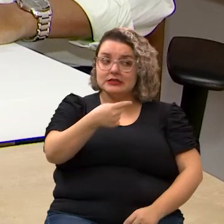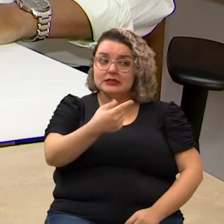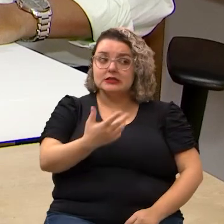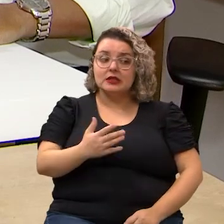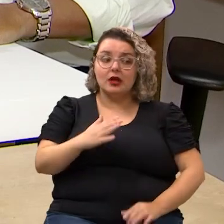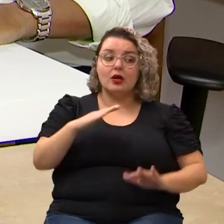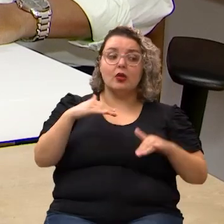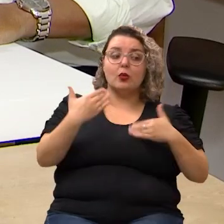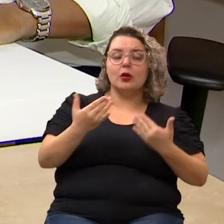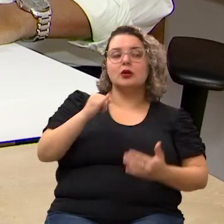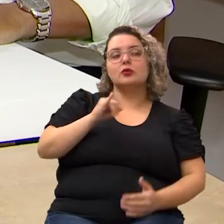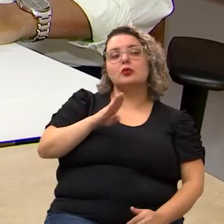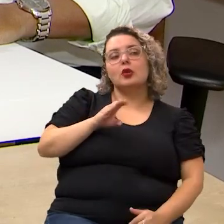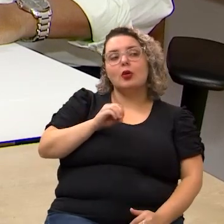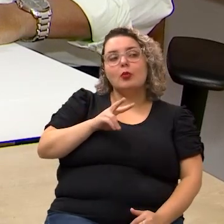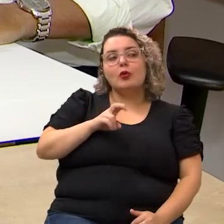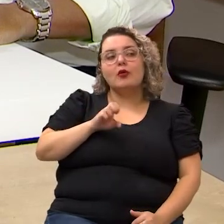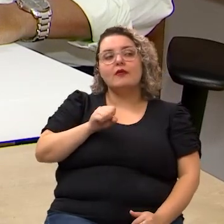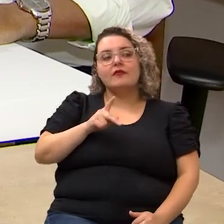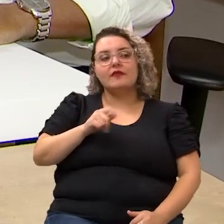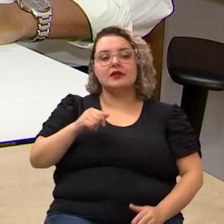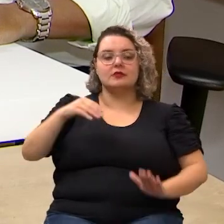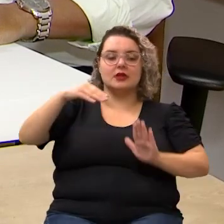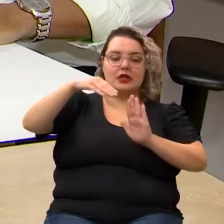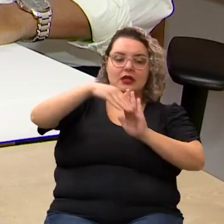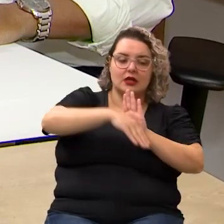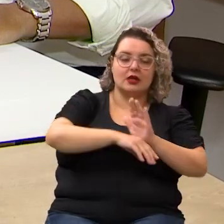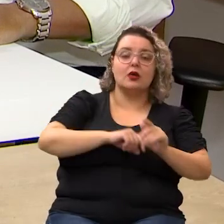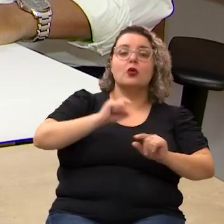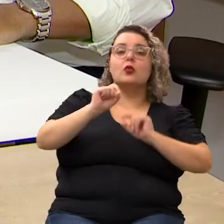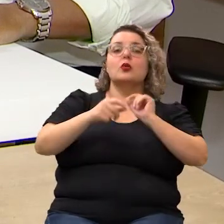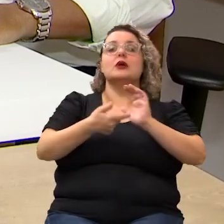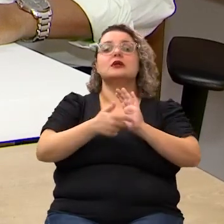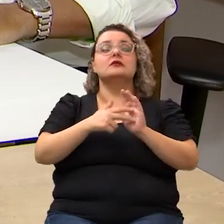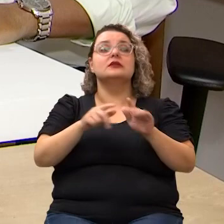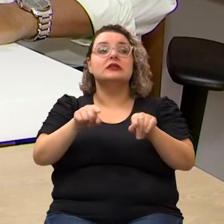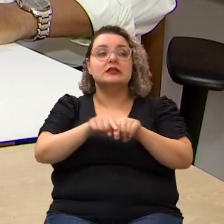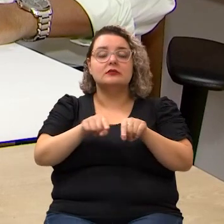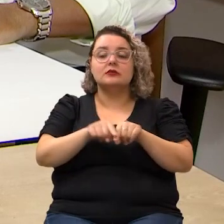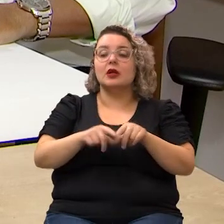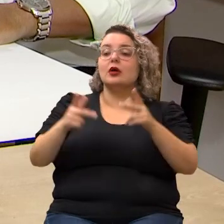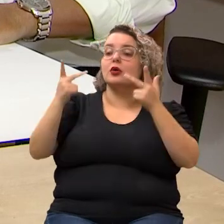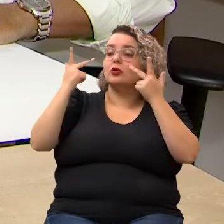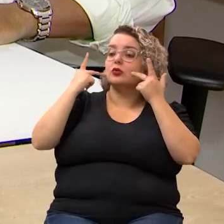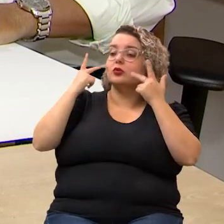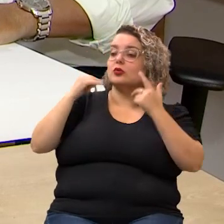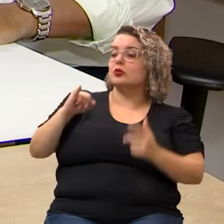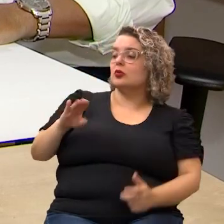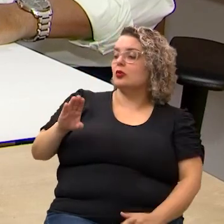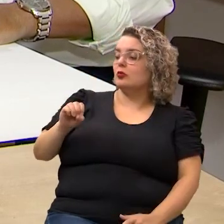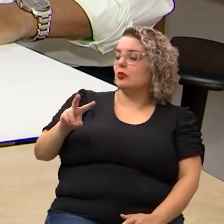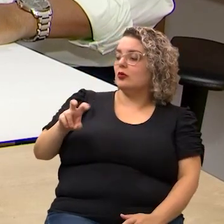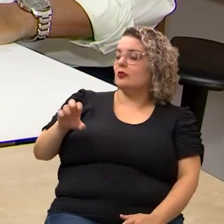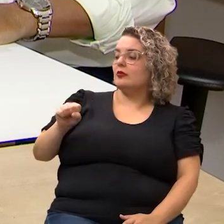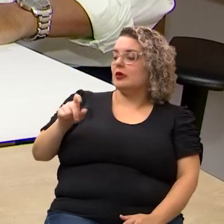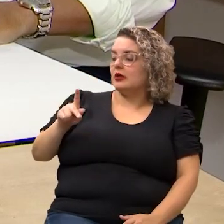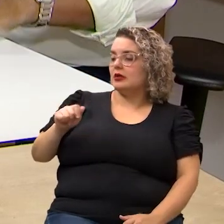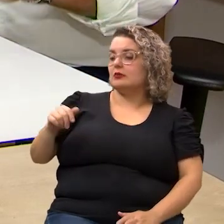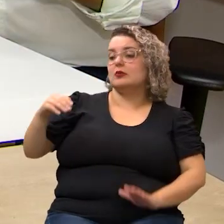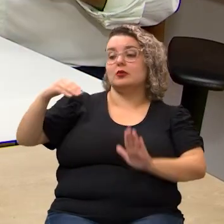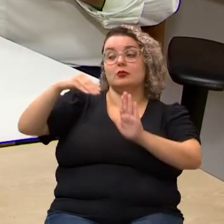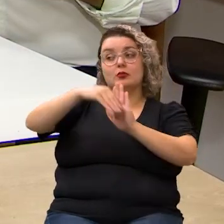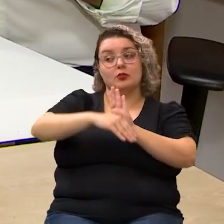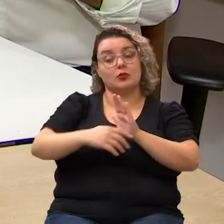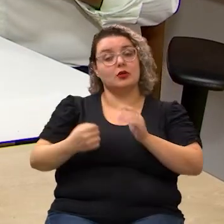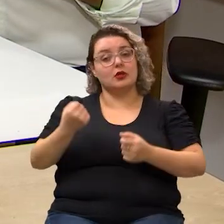negativo. Quando o Ibovespa está em queda, o que significa isso também? Normalmente o Ibovespa está em queda por